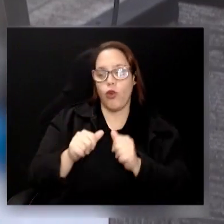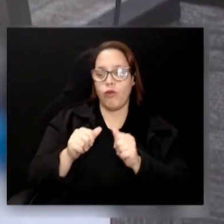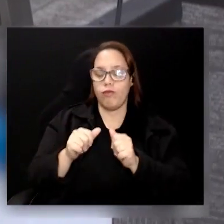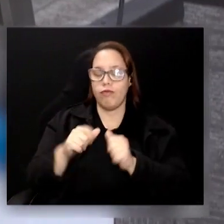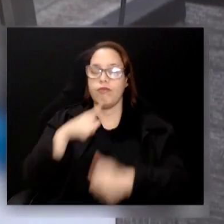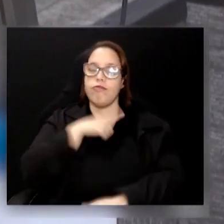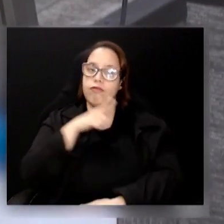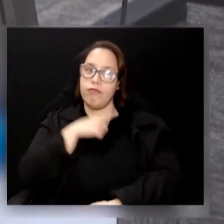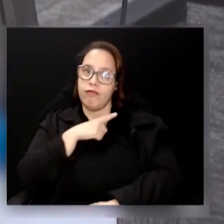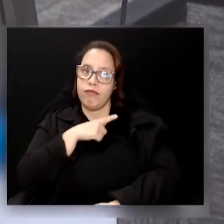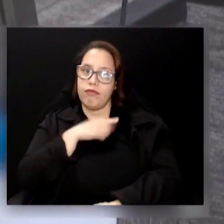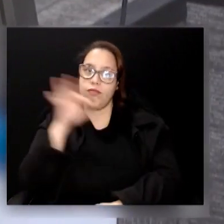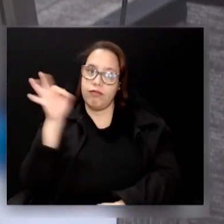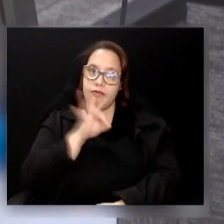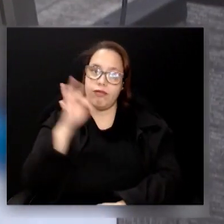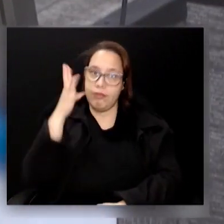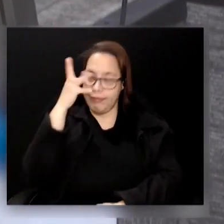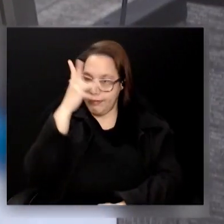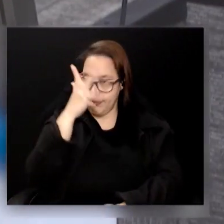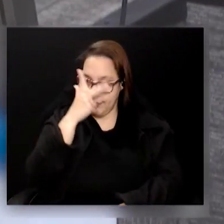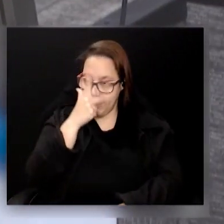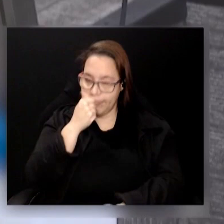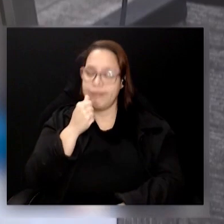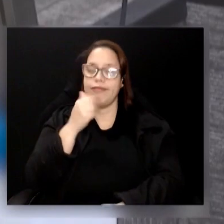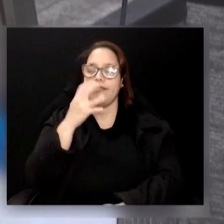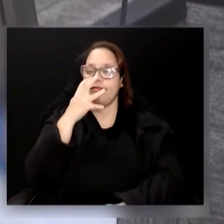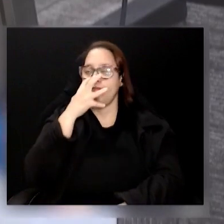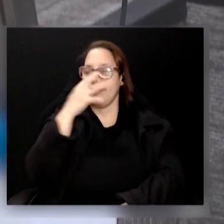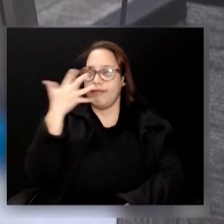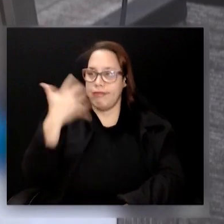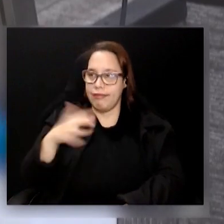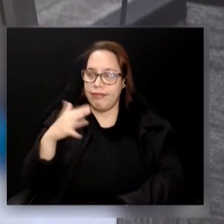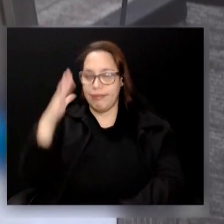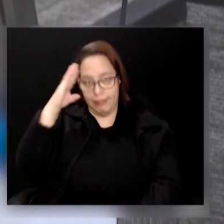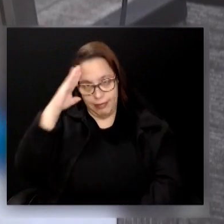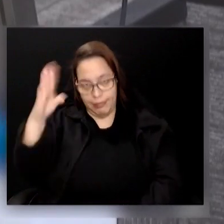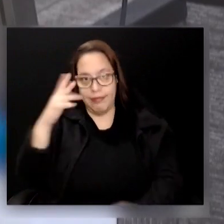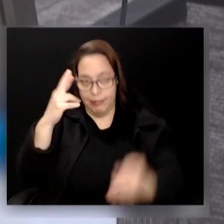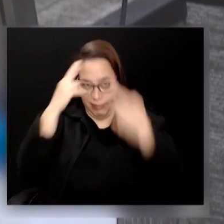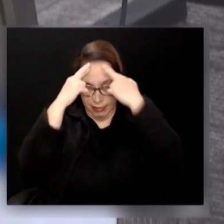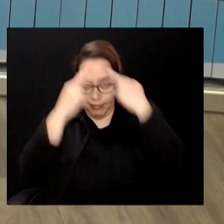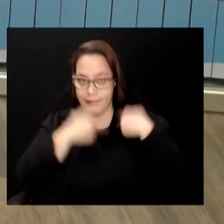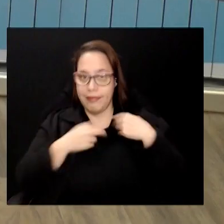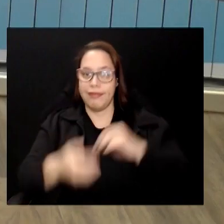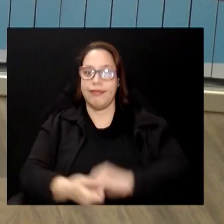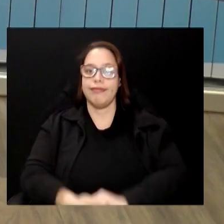parte linda e deve ser admirada e deve ser principalmente respeitada.